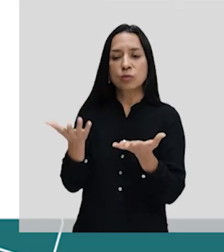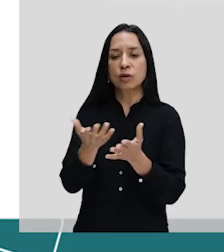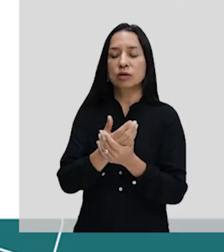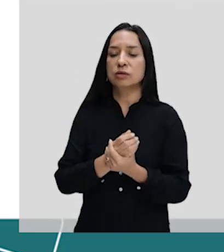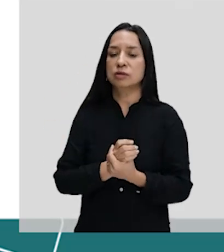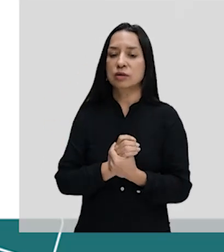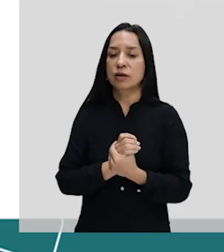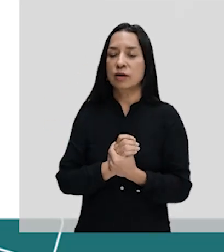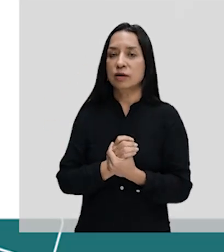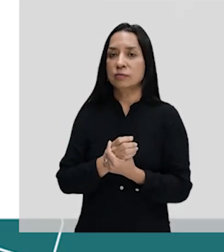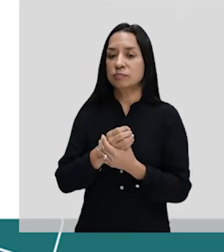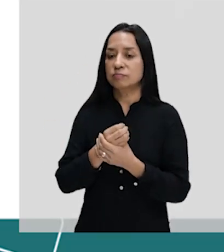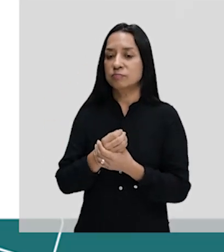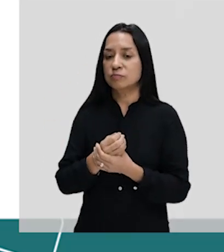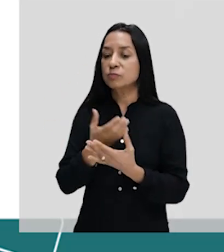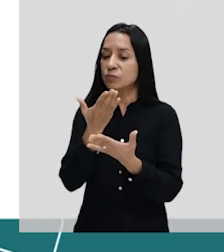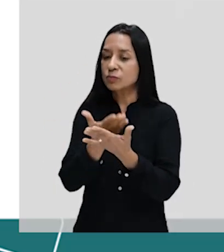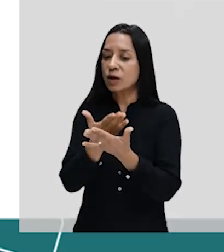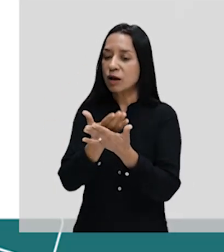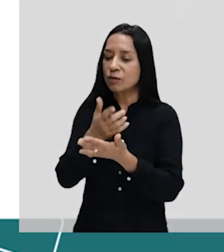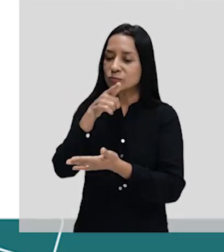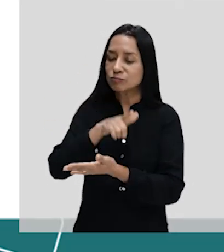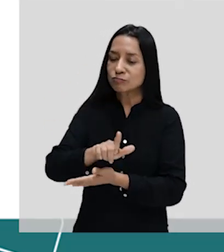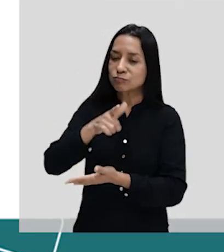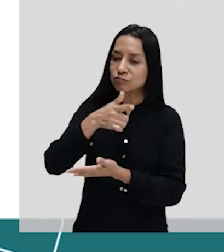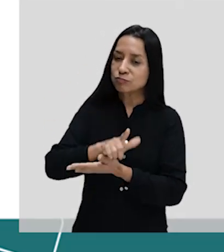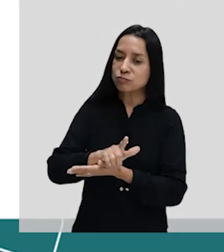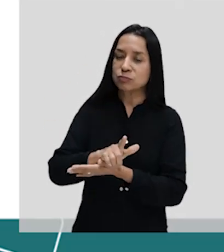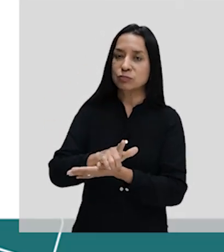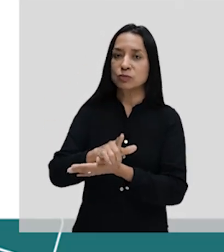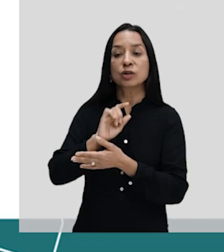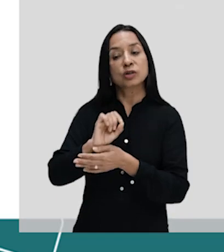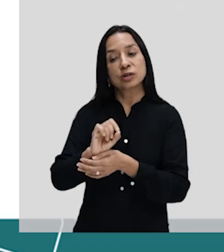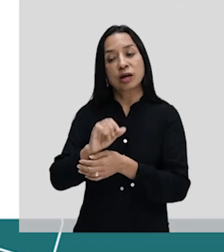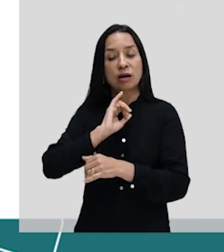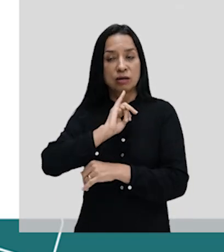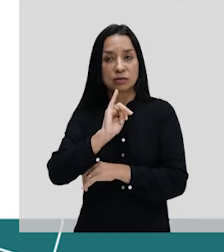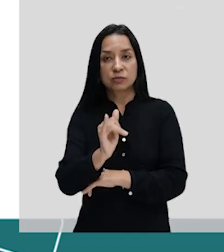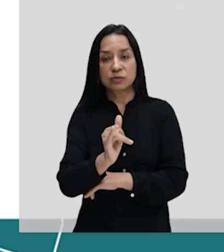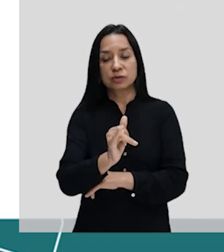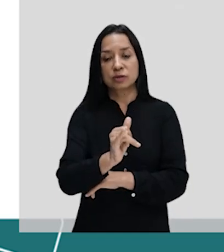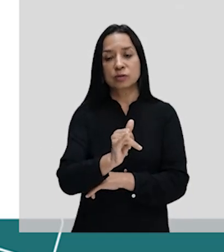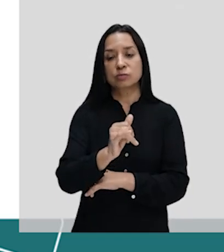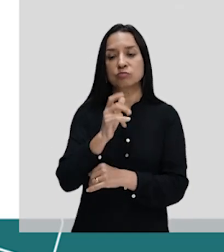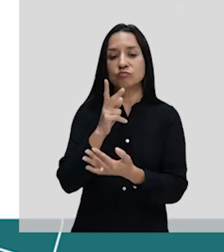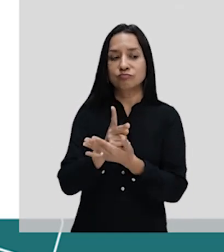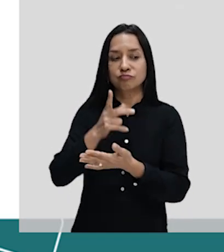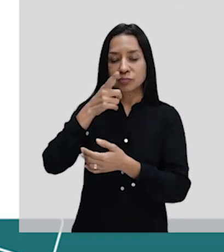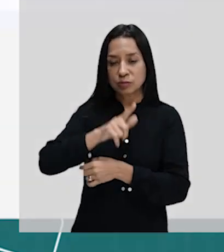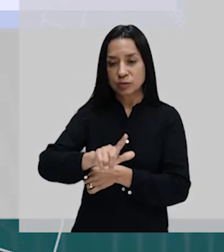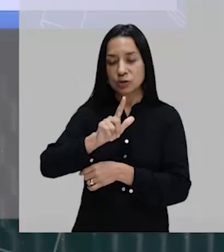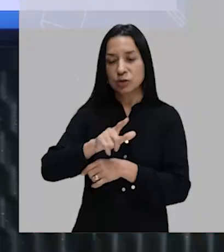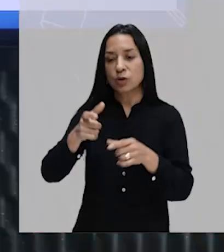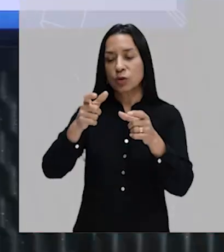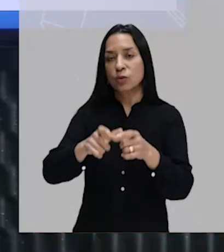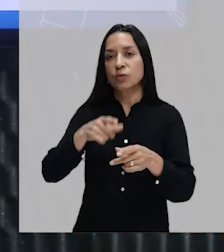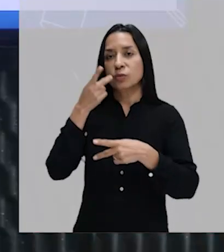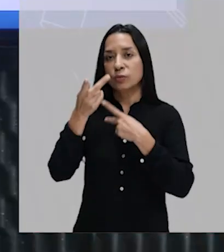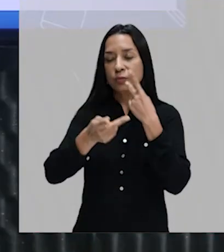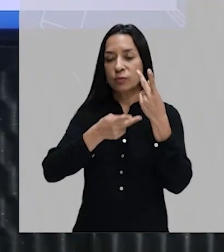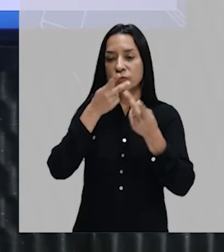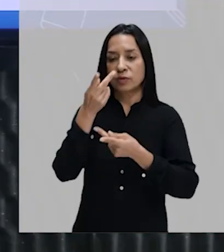aula bastante repetitiva. Tá? Eu já vou antecipando vocês. É uma aula bastante repetitiva, onde nós vamos